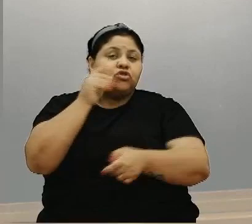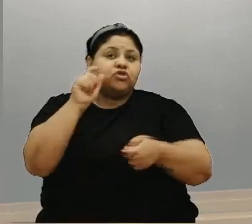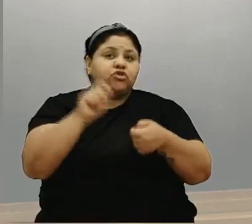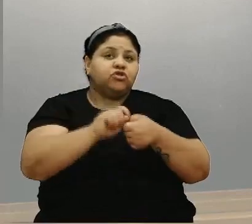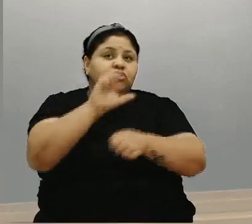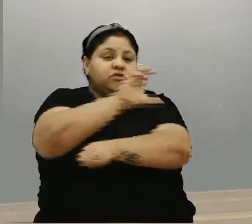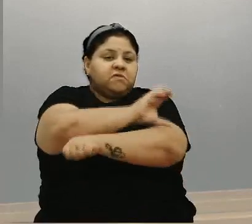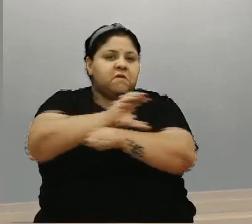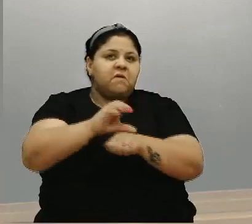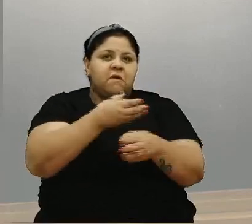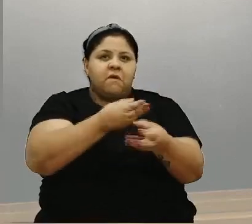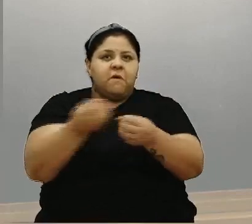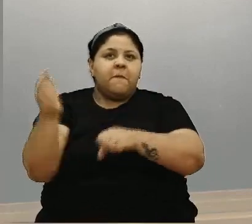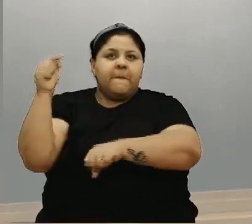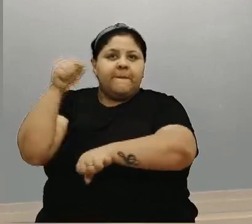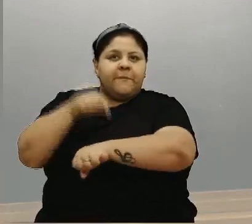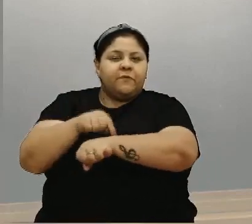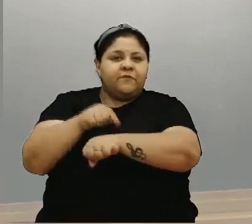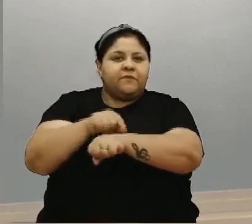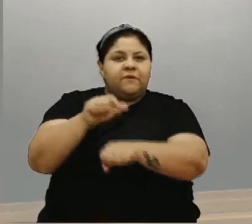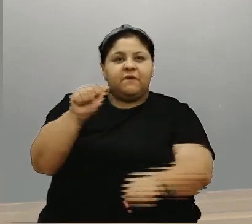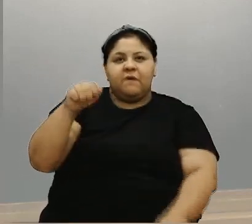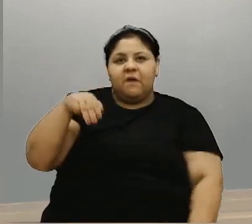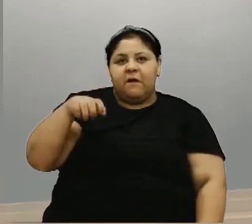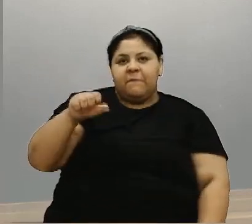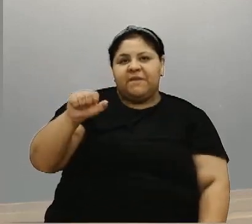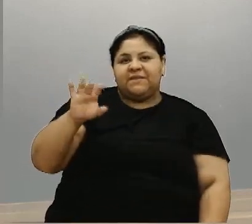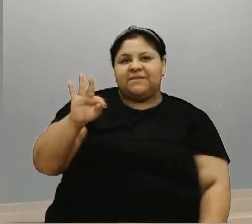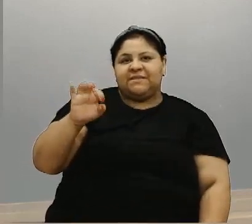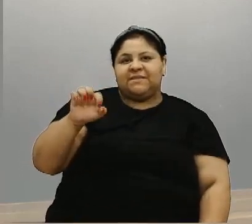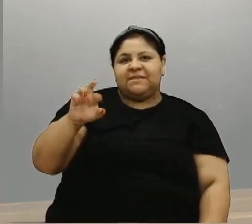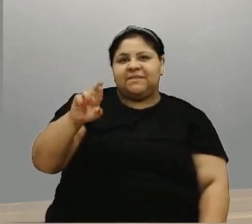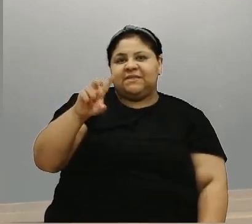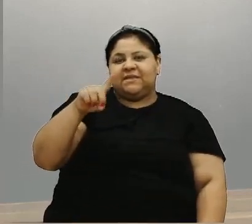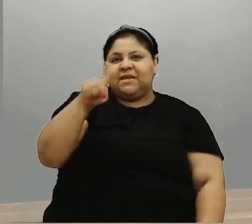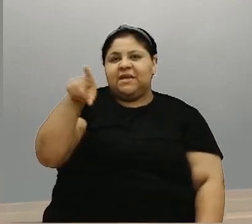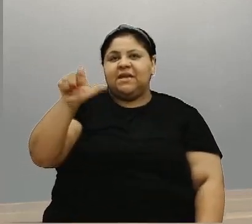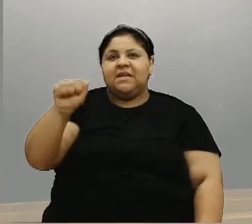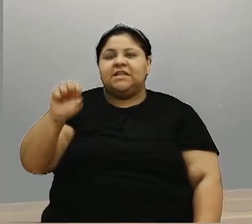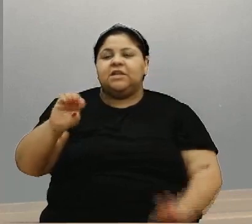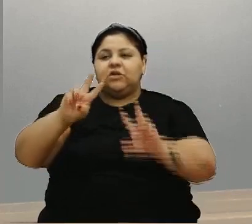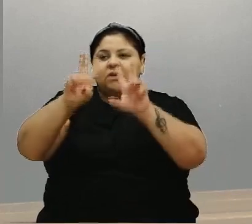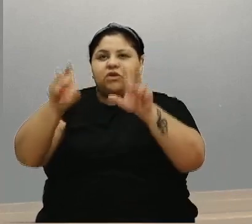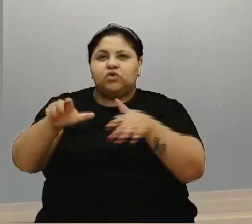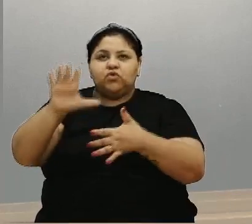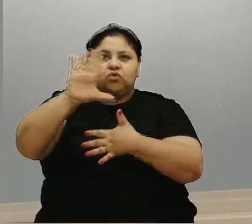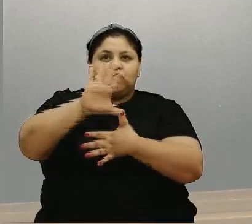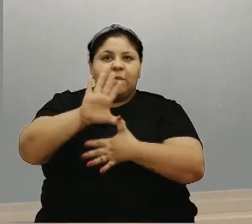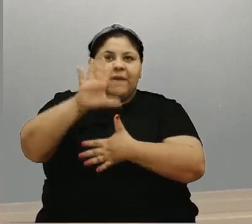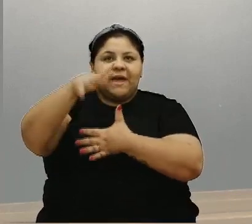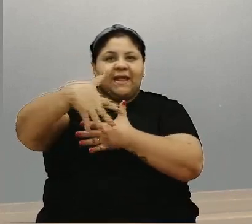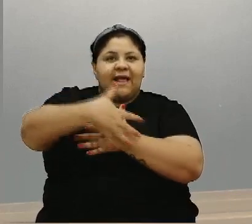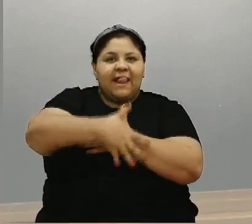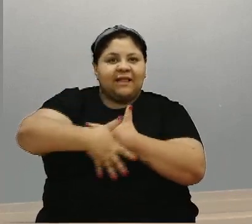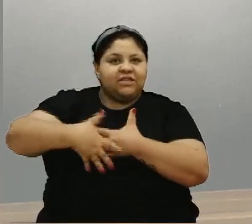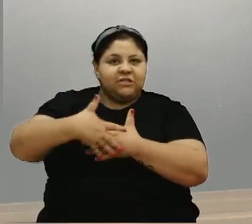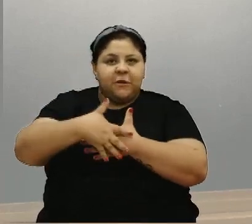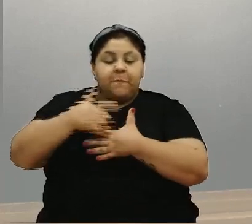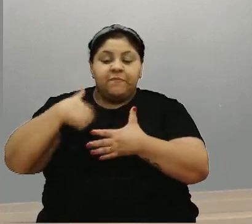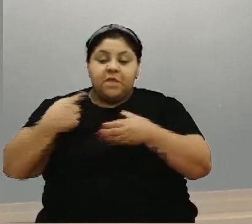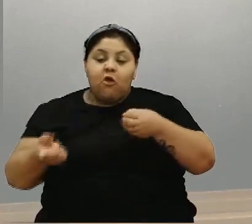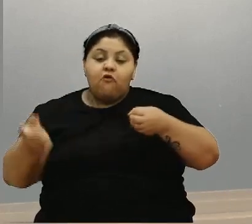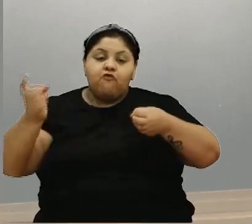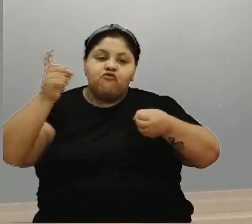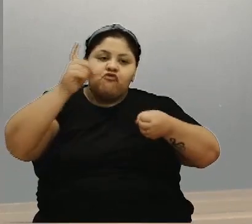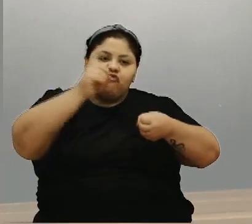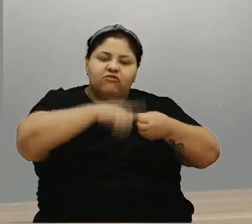curso há muito tempo em Amsterdã, de 2 meses, sobre a América Latina. E quando eu voltei,